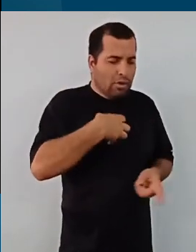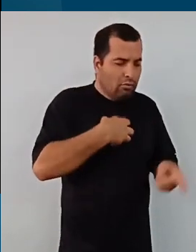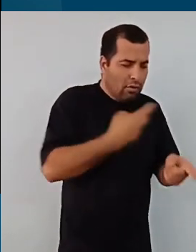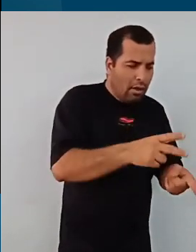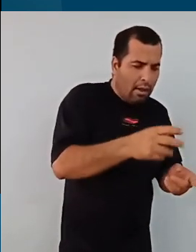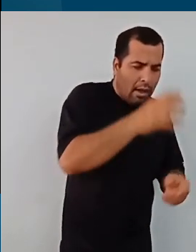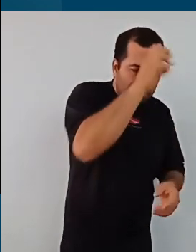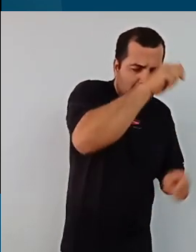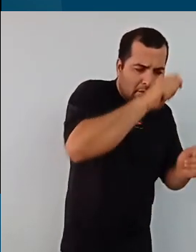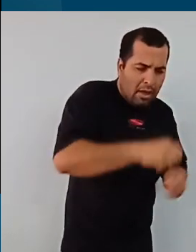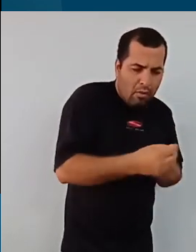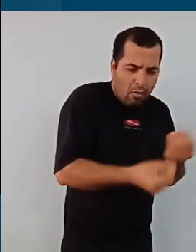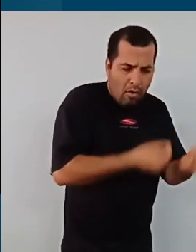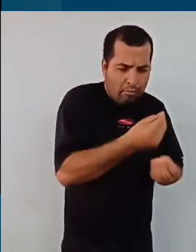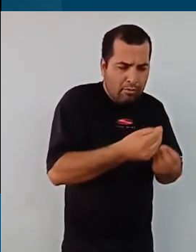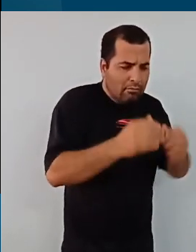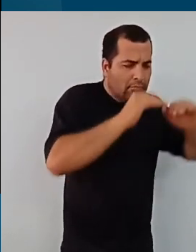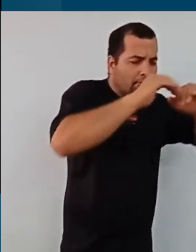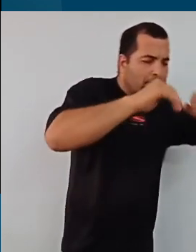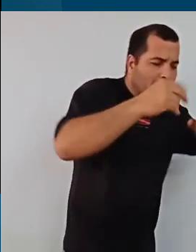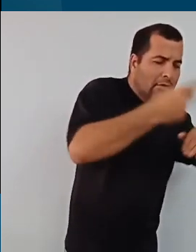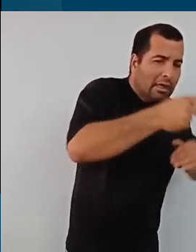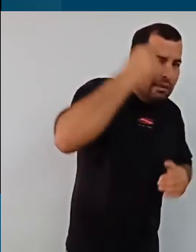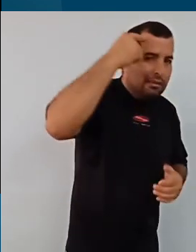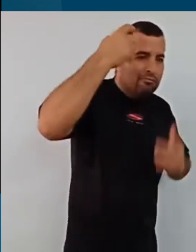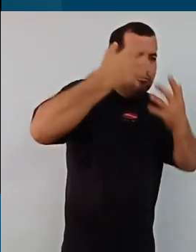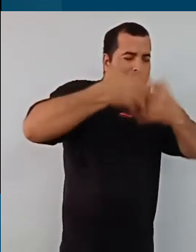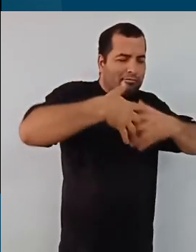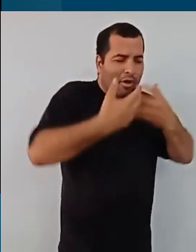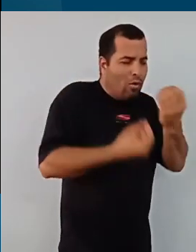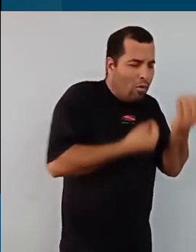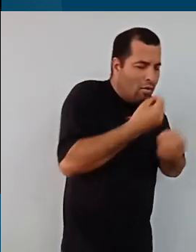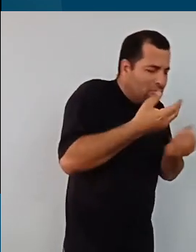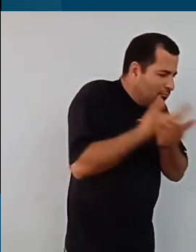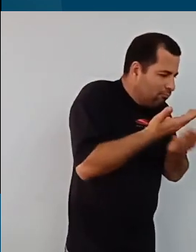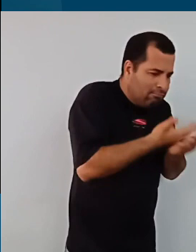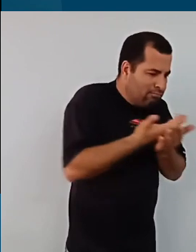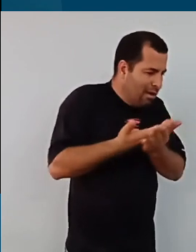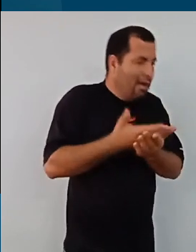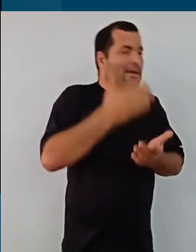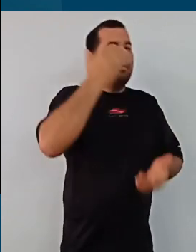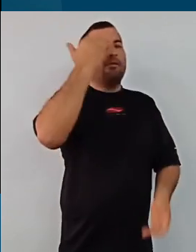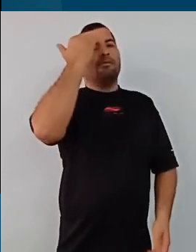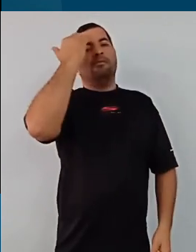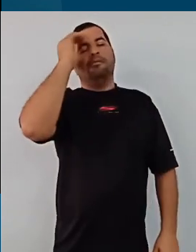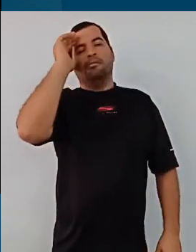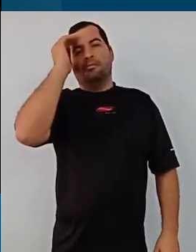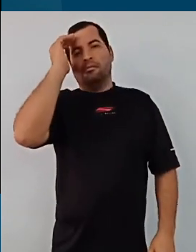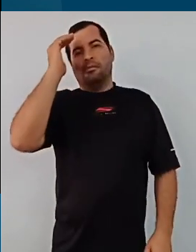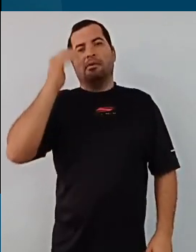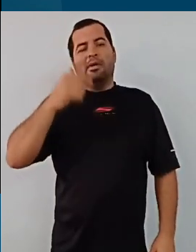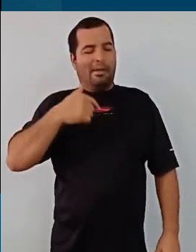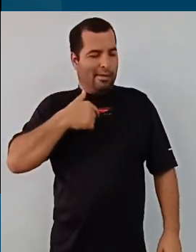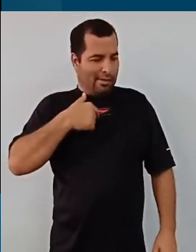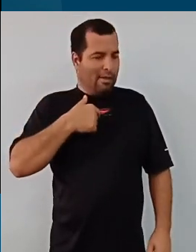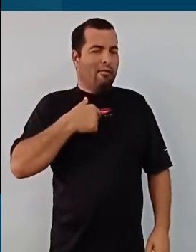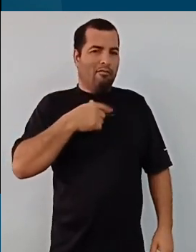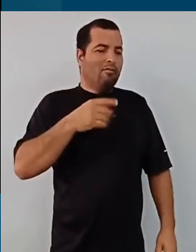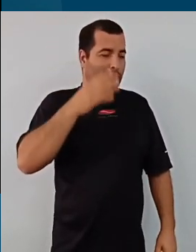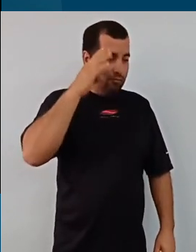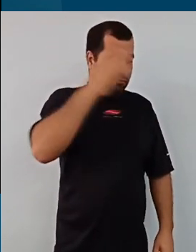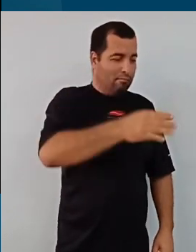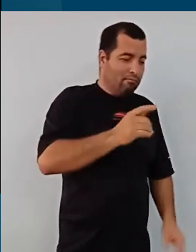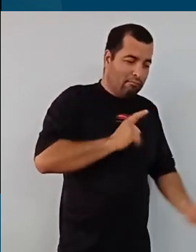isso. Saber como é que um cérebro humano funciona. Ah, ele funciona desse jeito, então aqui do lado de fora, eu vou